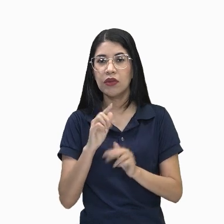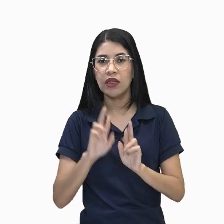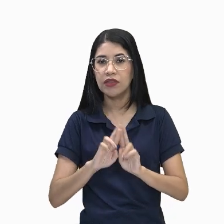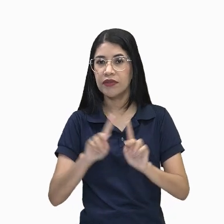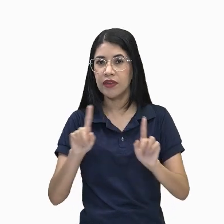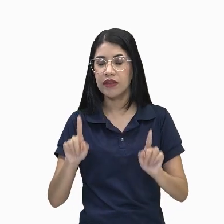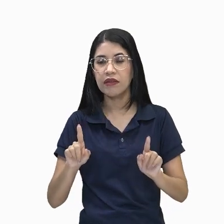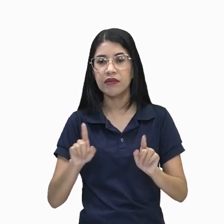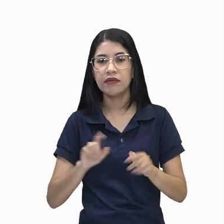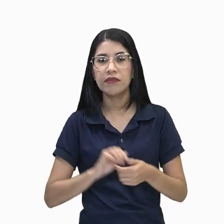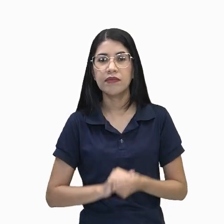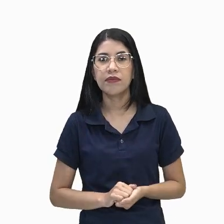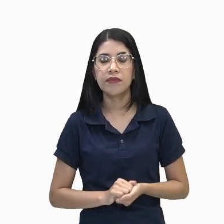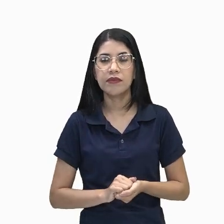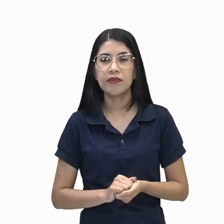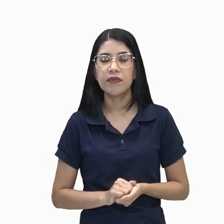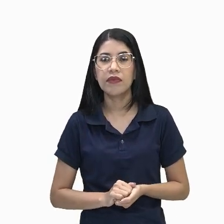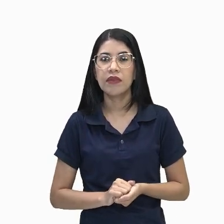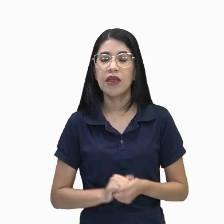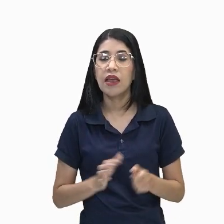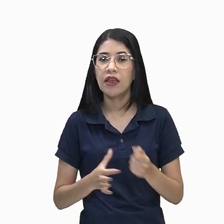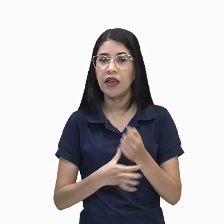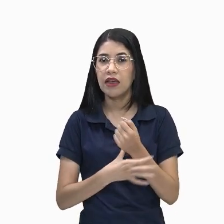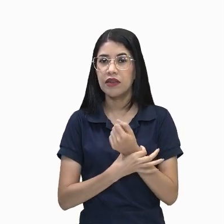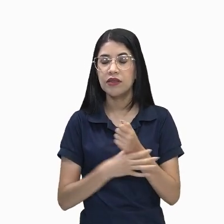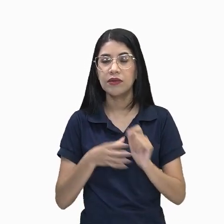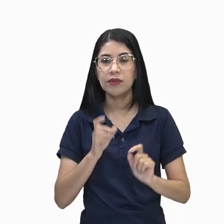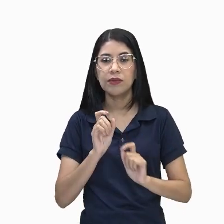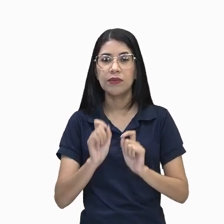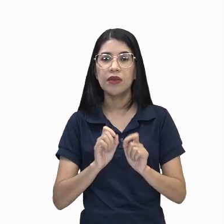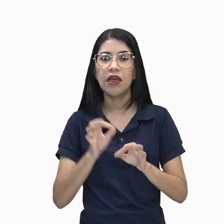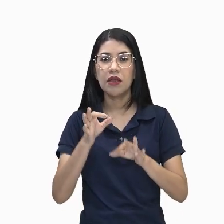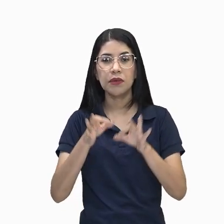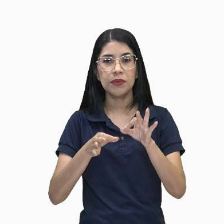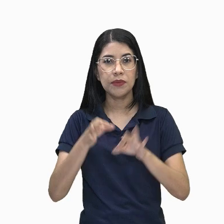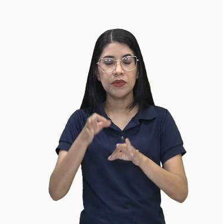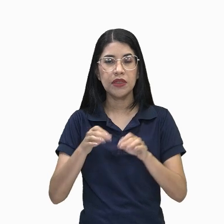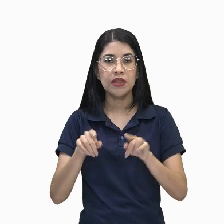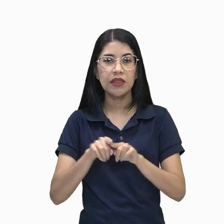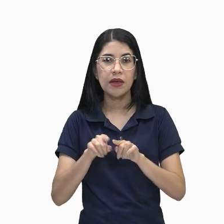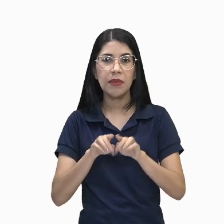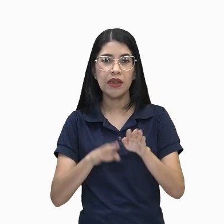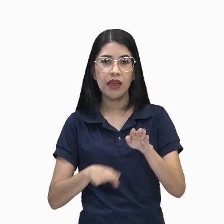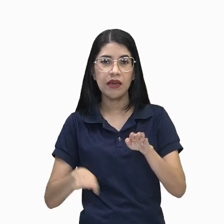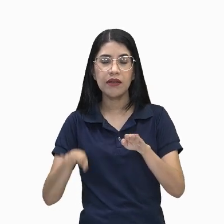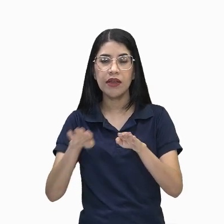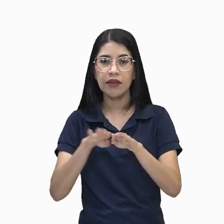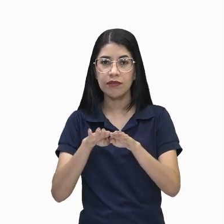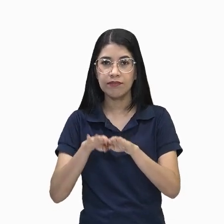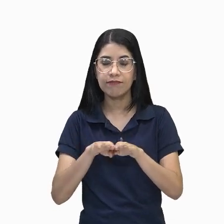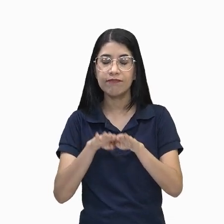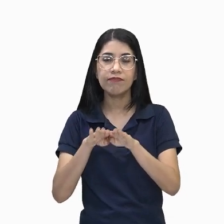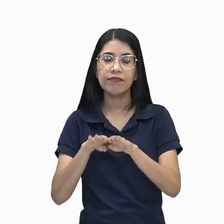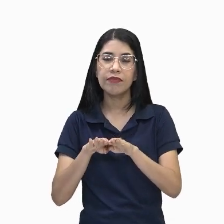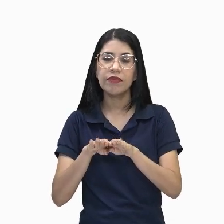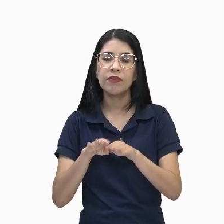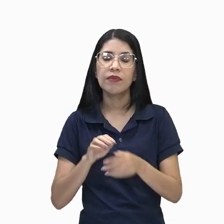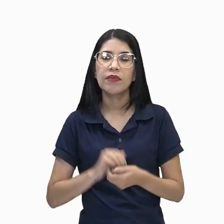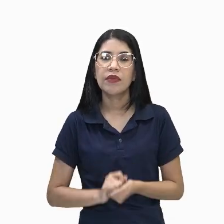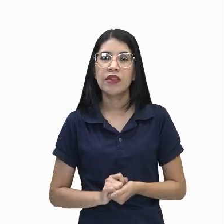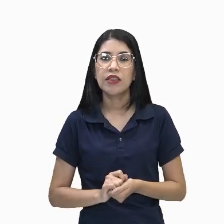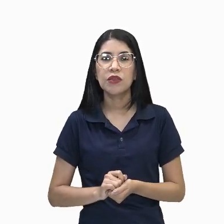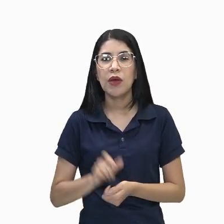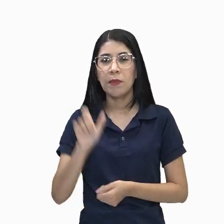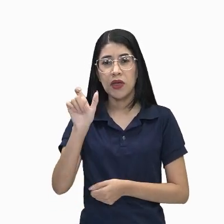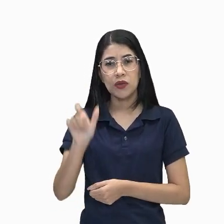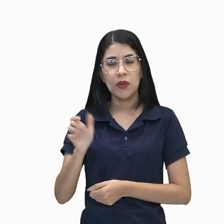de qualquer natureza, garantindo-se a justiça e a equidade. Não é porque você é mais